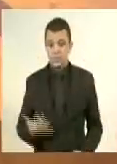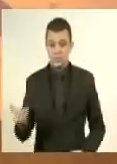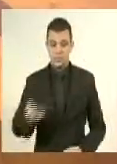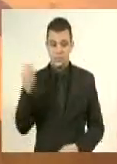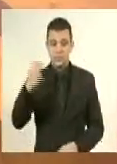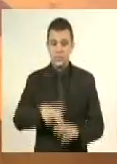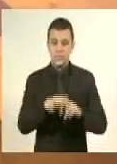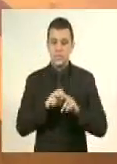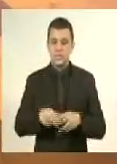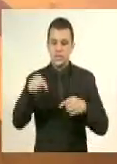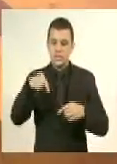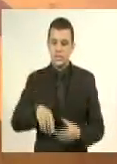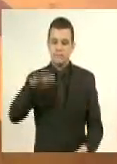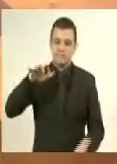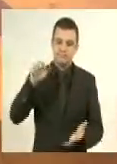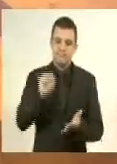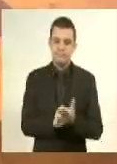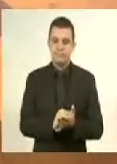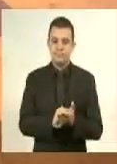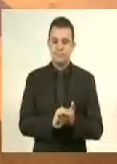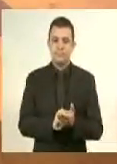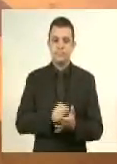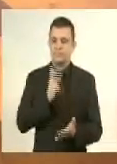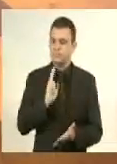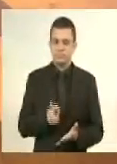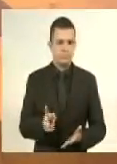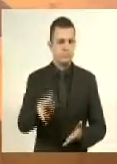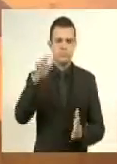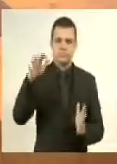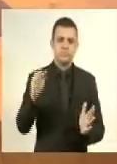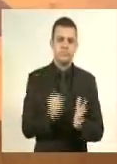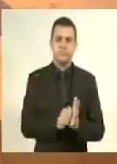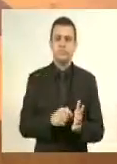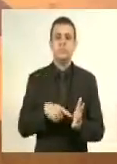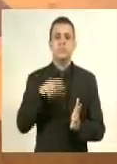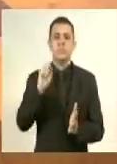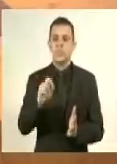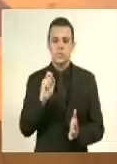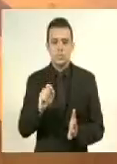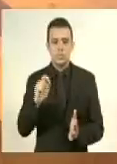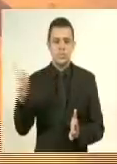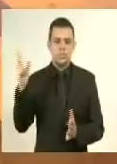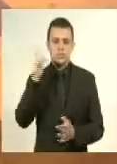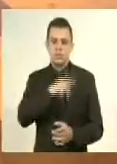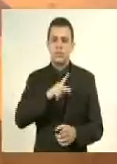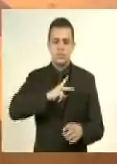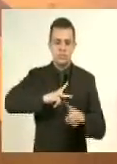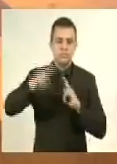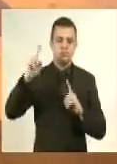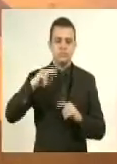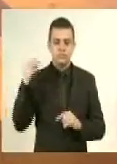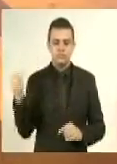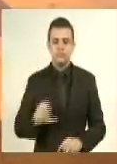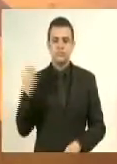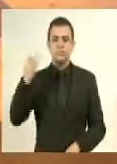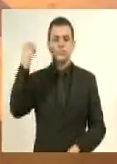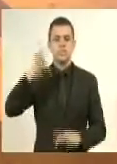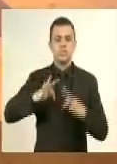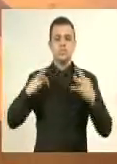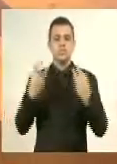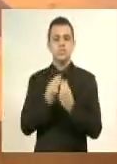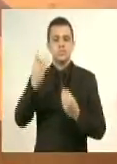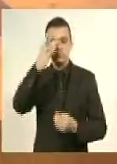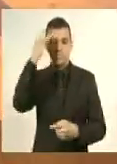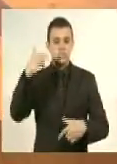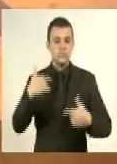dessa casa, por todo o tempo, fique registrado exatamente essa grande vitória de todos os desportistas de Imperatriz,